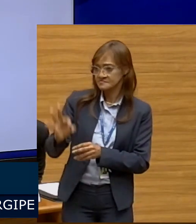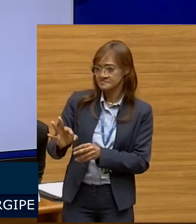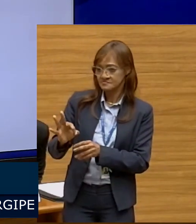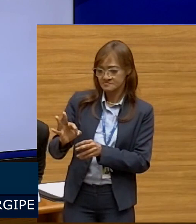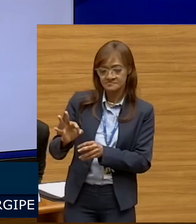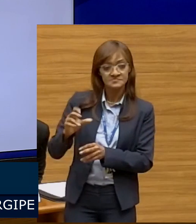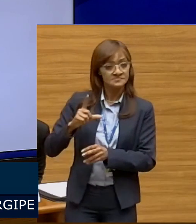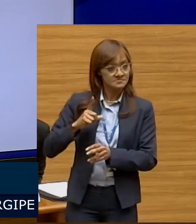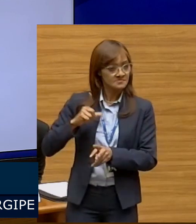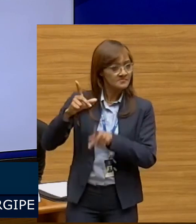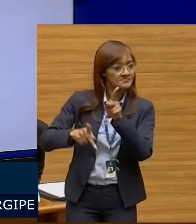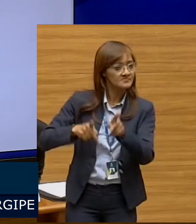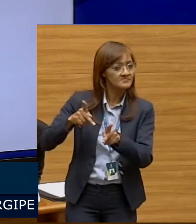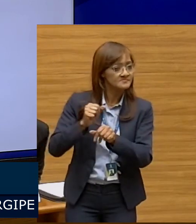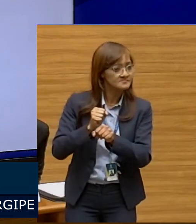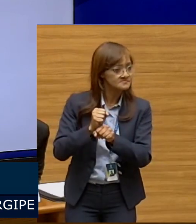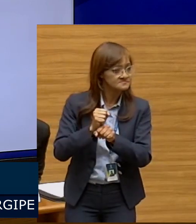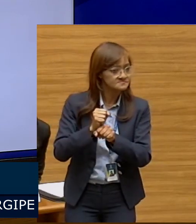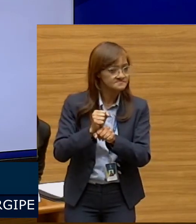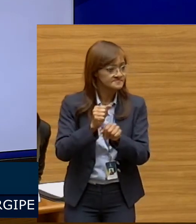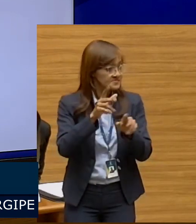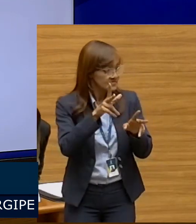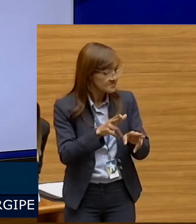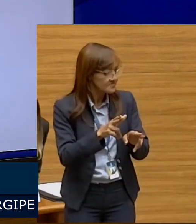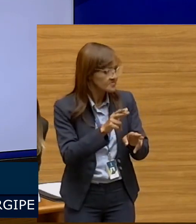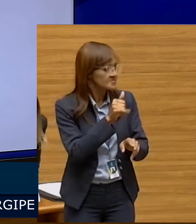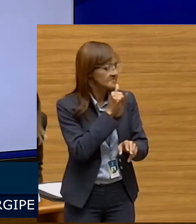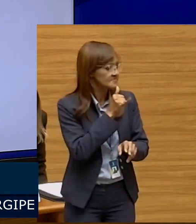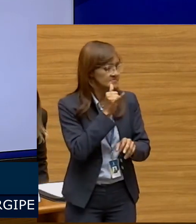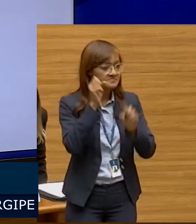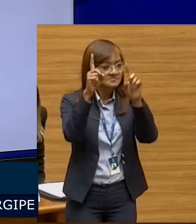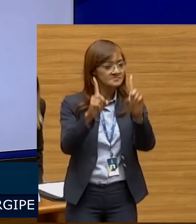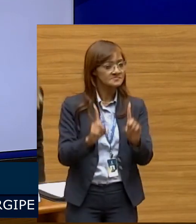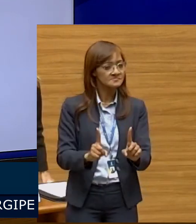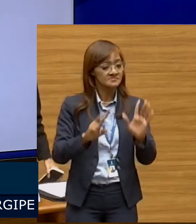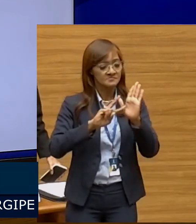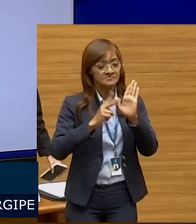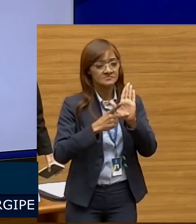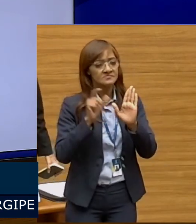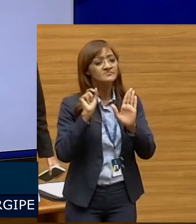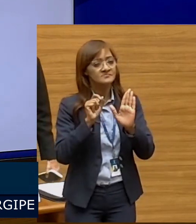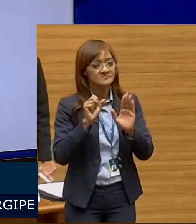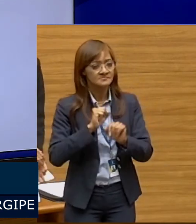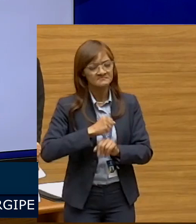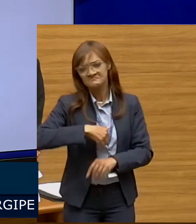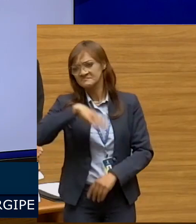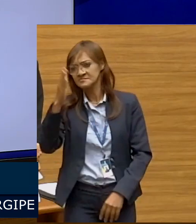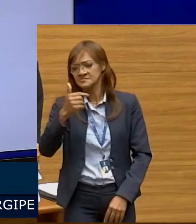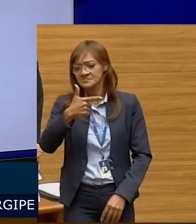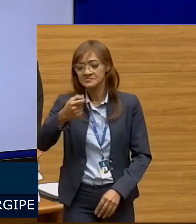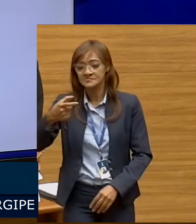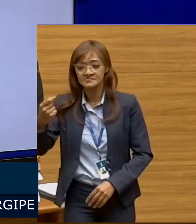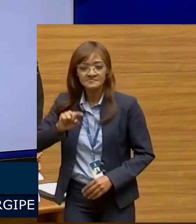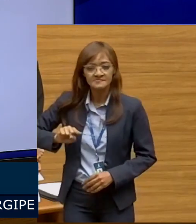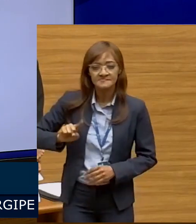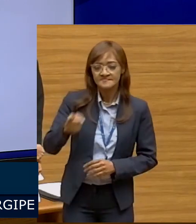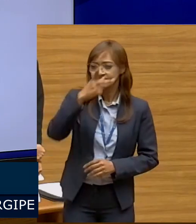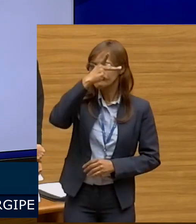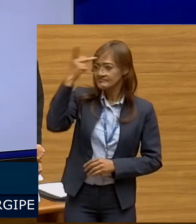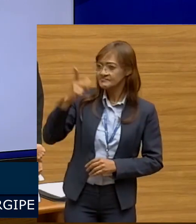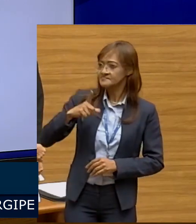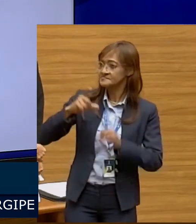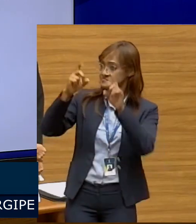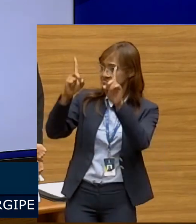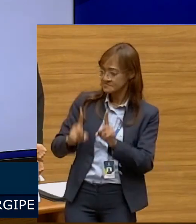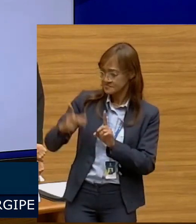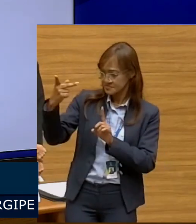população que são pessoas com deficiência, o que significa dizer que temos mais de 200 mil pessoas com deficiência aqui